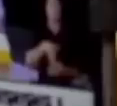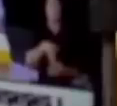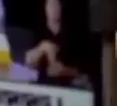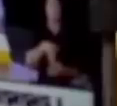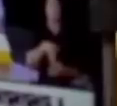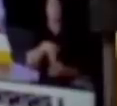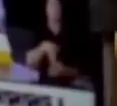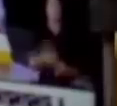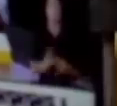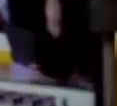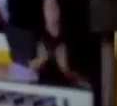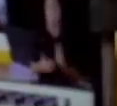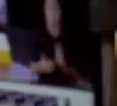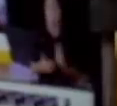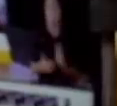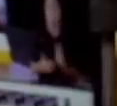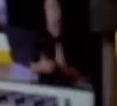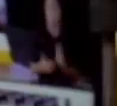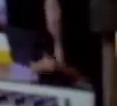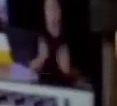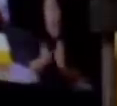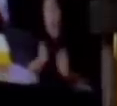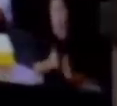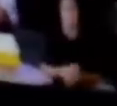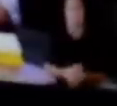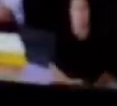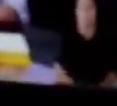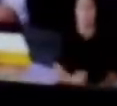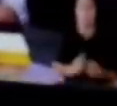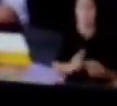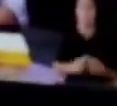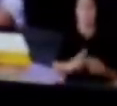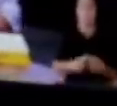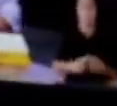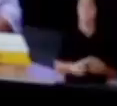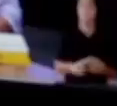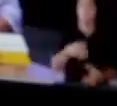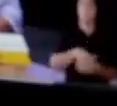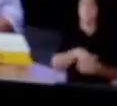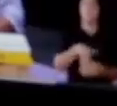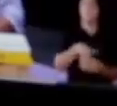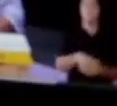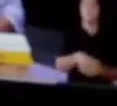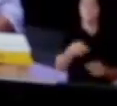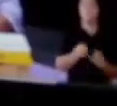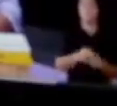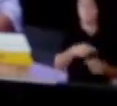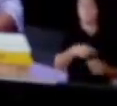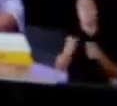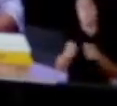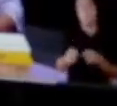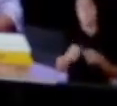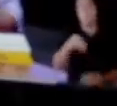são outros Eles continuam ali falando aqui porque ele fala um pouquinho mais vamos lá verdade é que além do boicote nas eleições fechei o objetivo de pressionar o Mourão a dar o golpe Olha